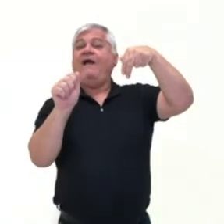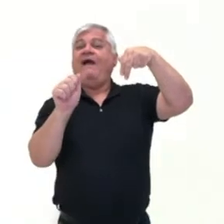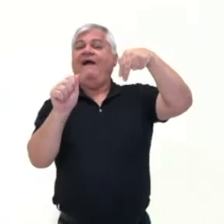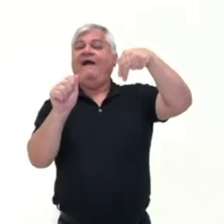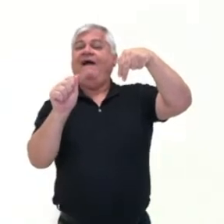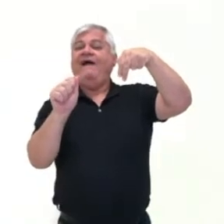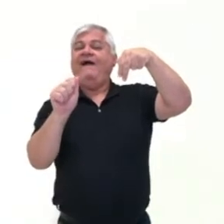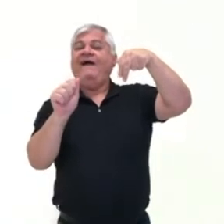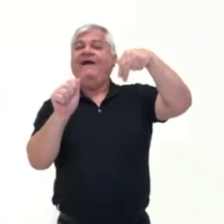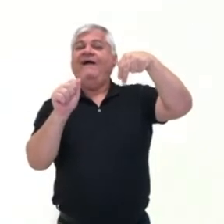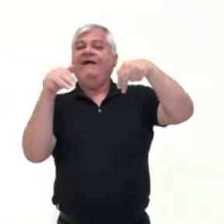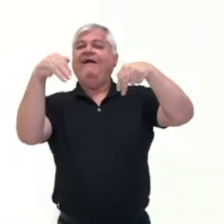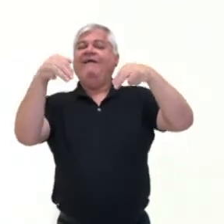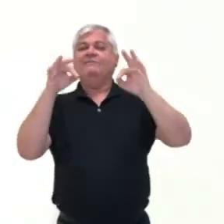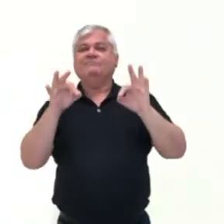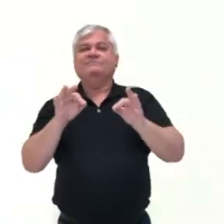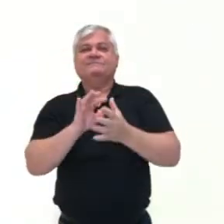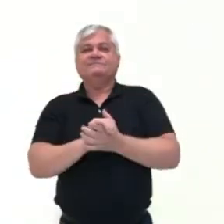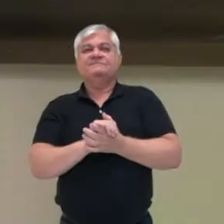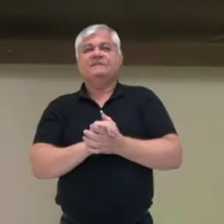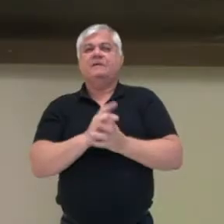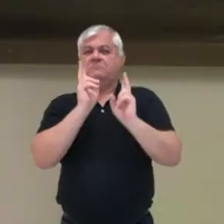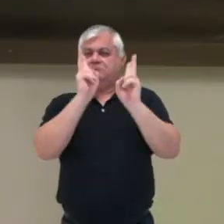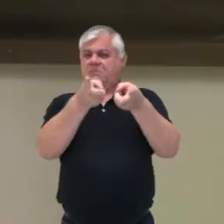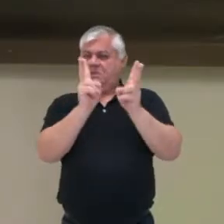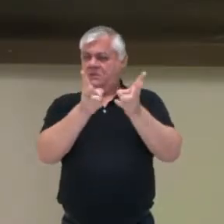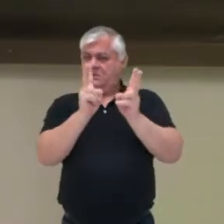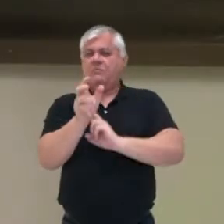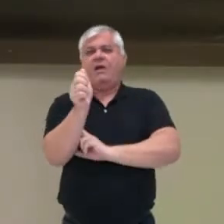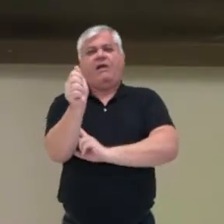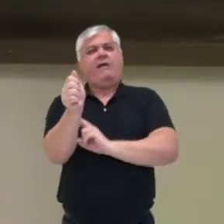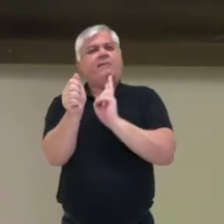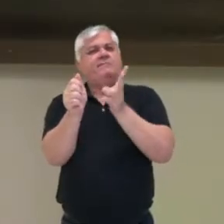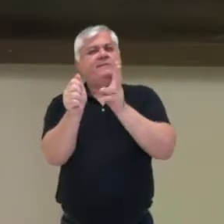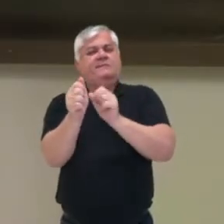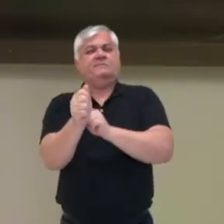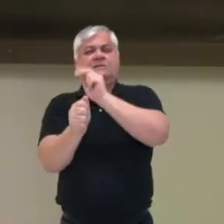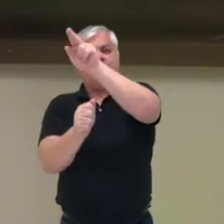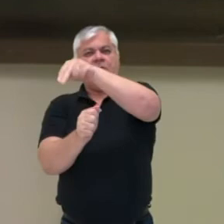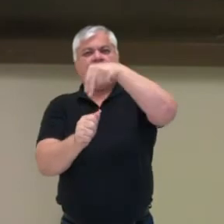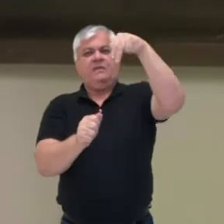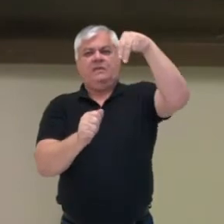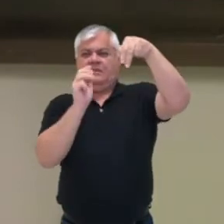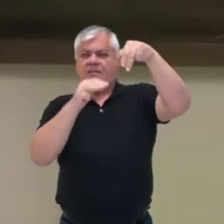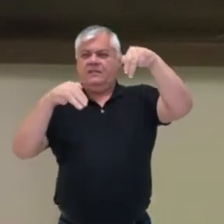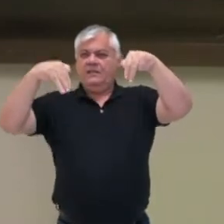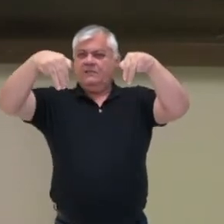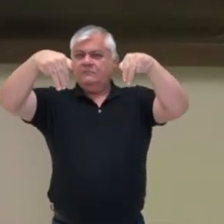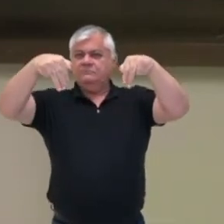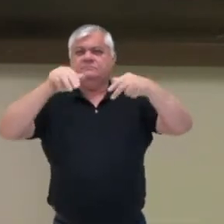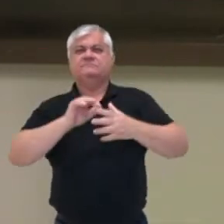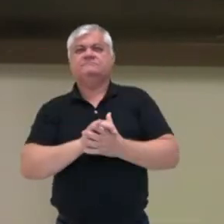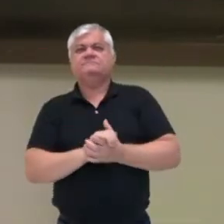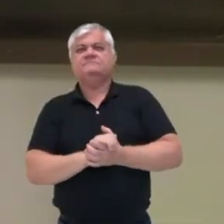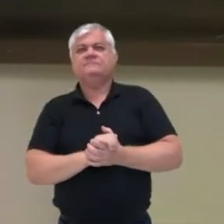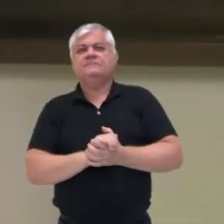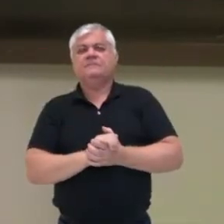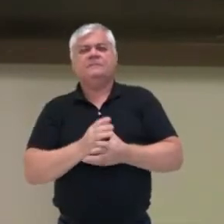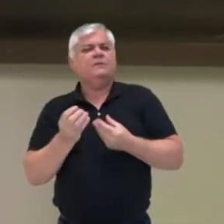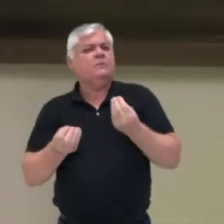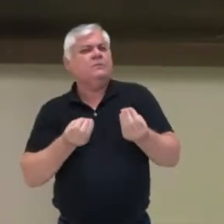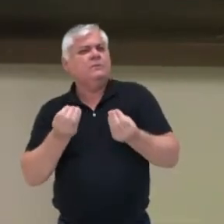numerador vira o expoente. A base continua sendo a mesma, né? Tá? Aqui repetimos o A. Para